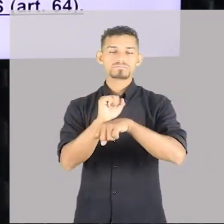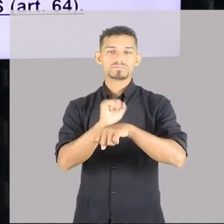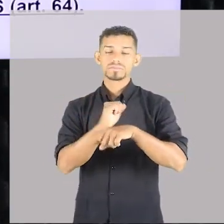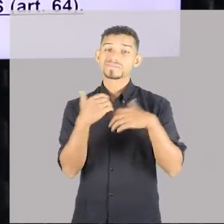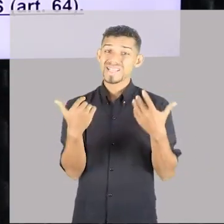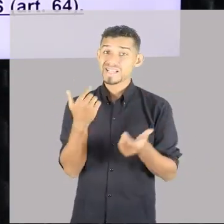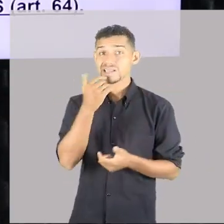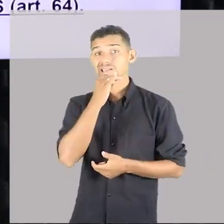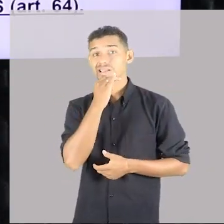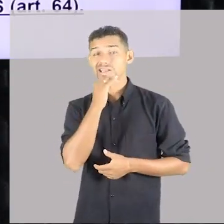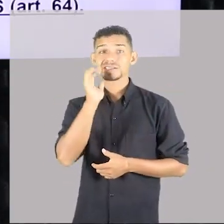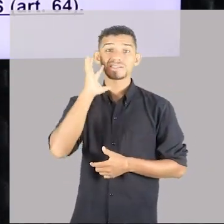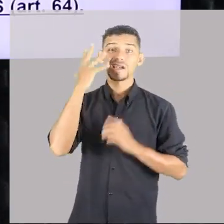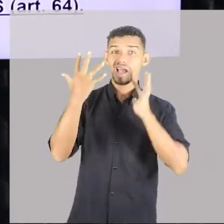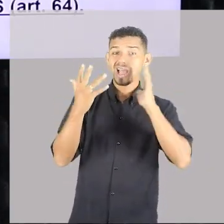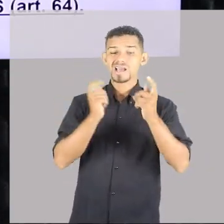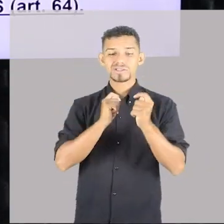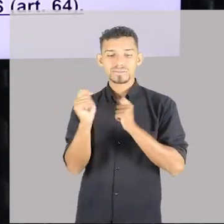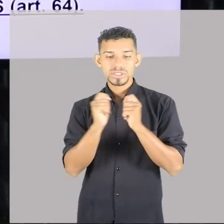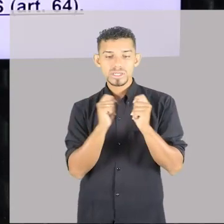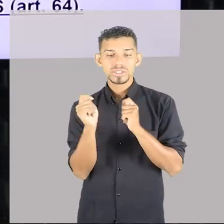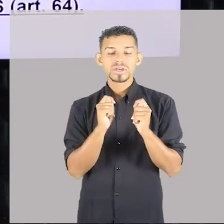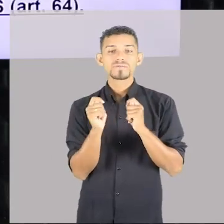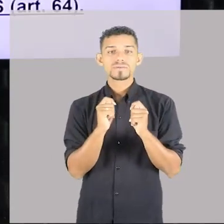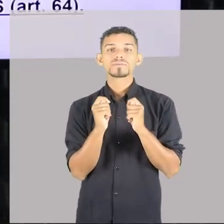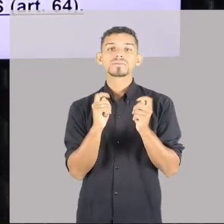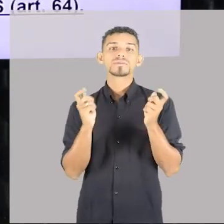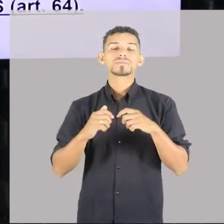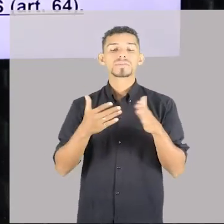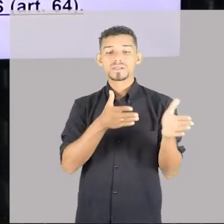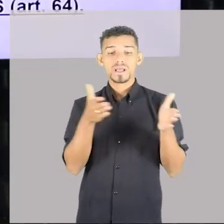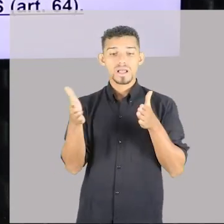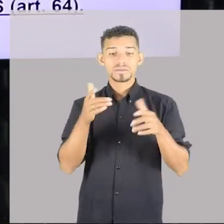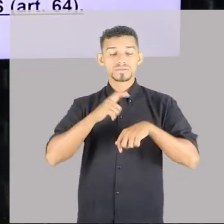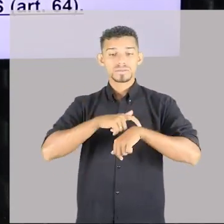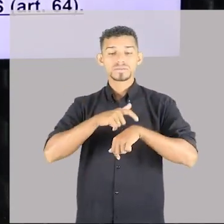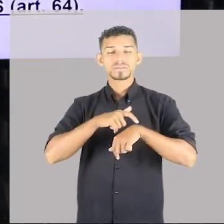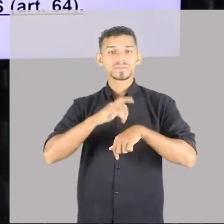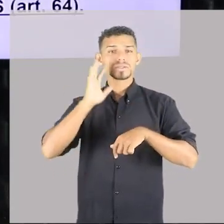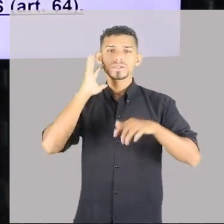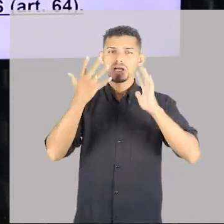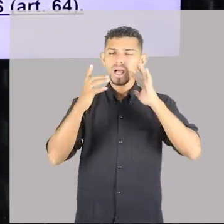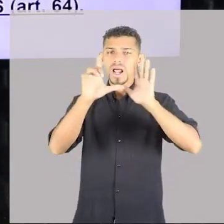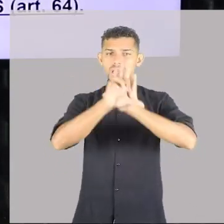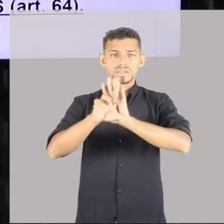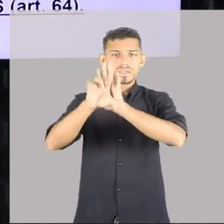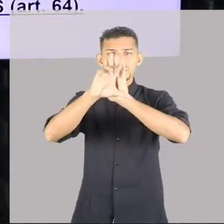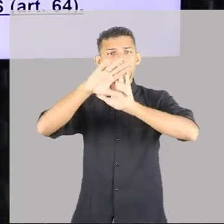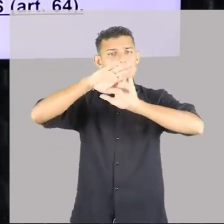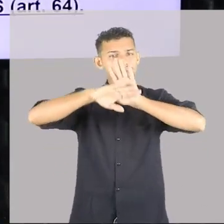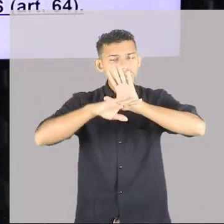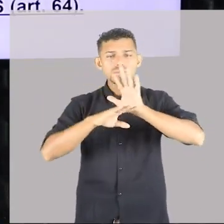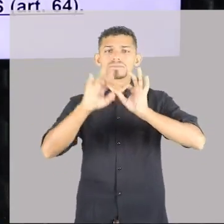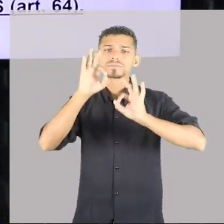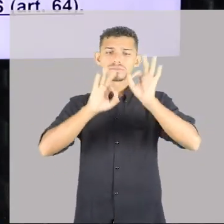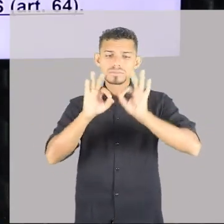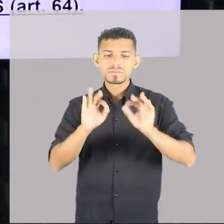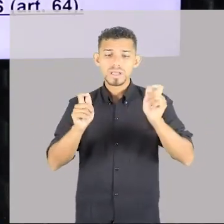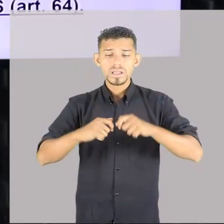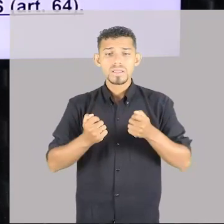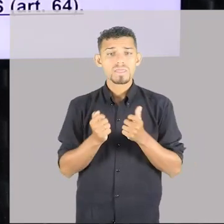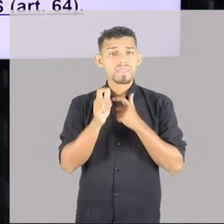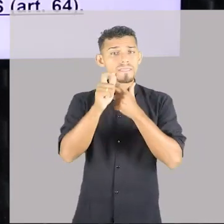caso de interposição do recurso administrativo perante a autoridade incompetente, a legislação prevê que a autoridade competente